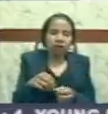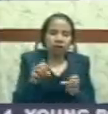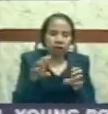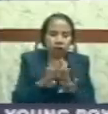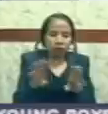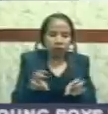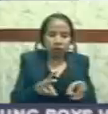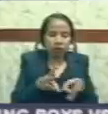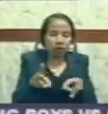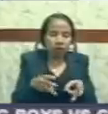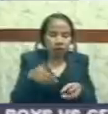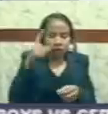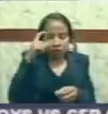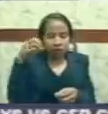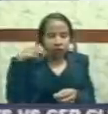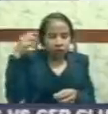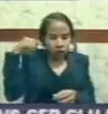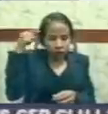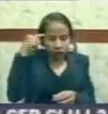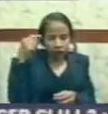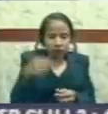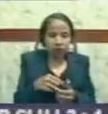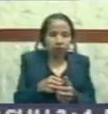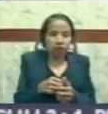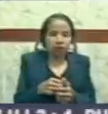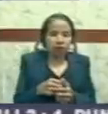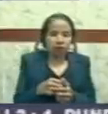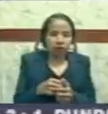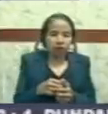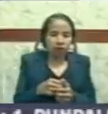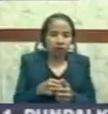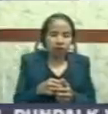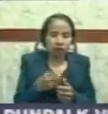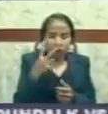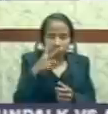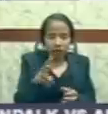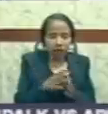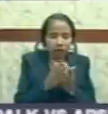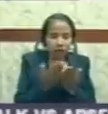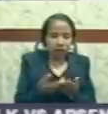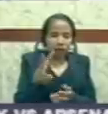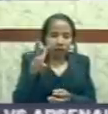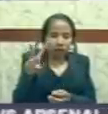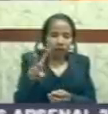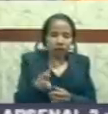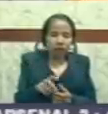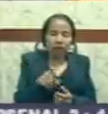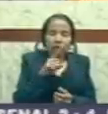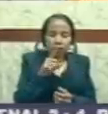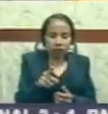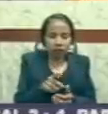e governo, governo dental, Hanessan de Deita, órgão separa Bahia, livro 2, claro.